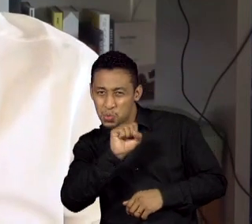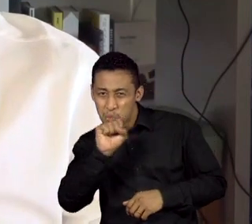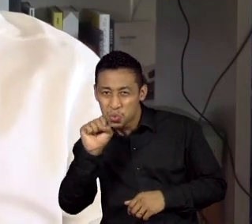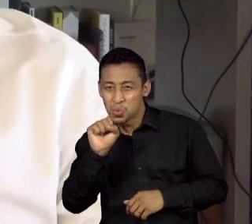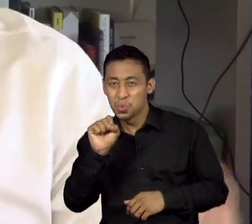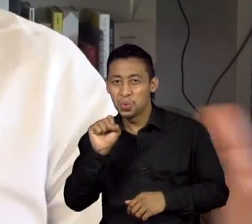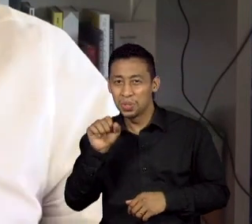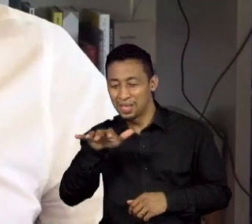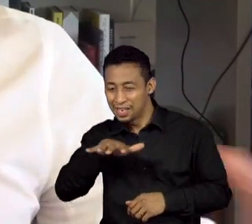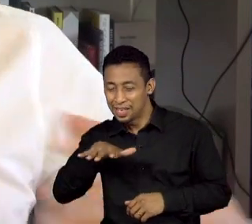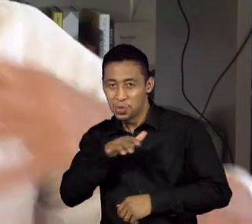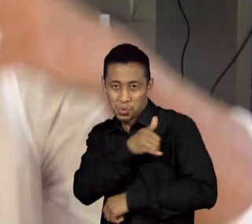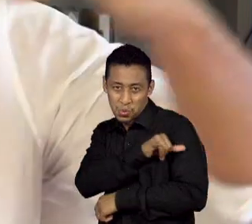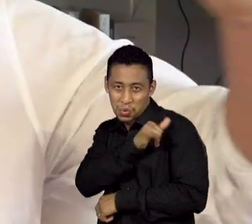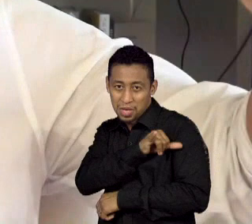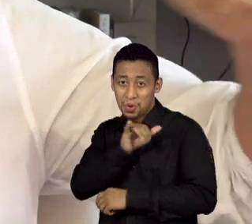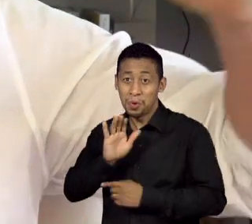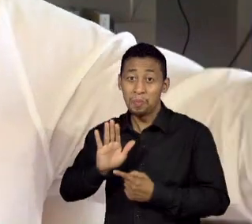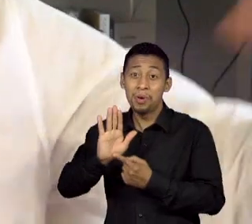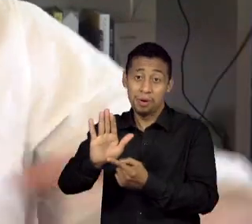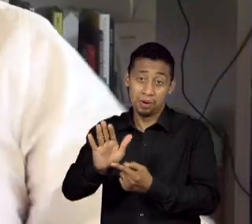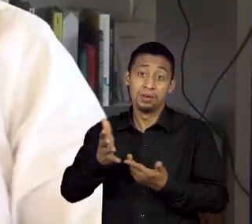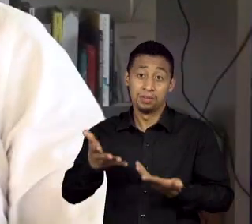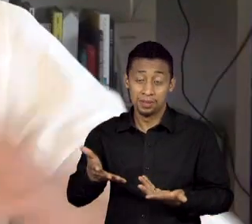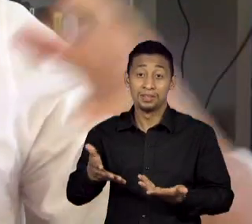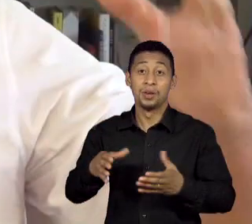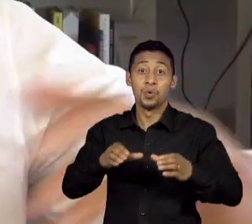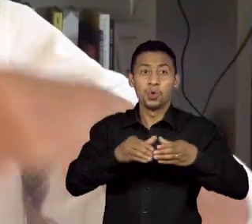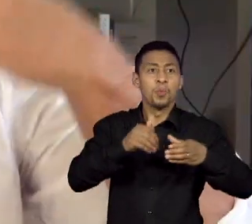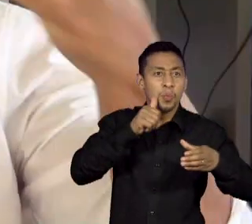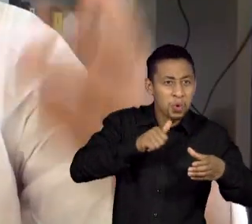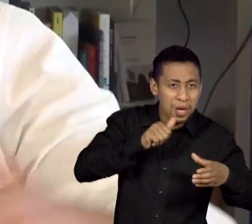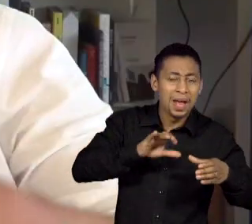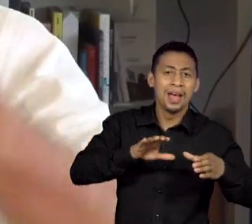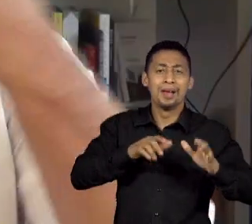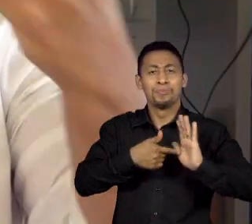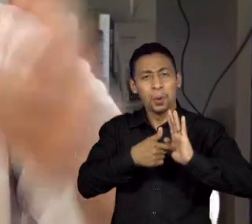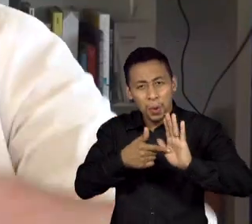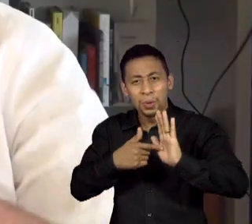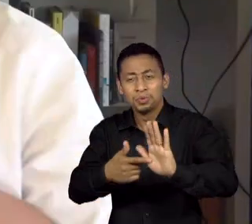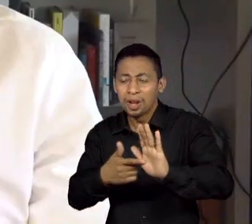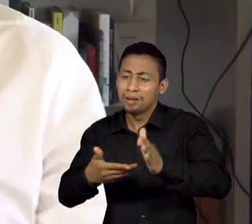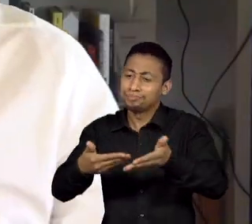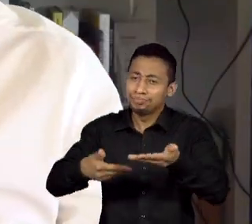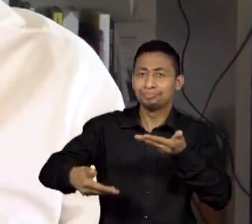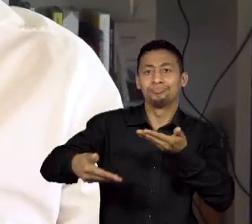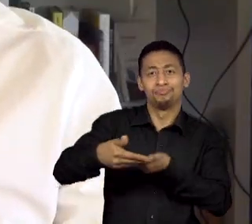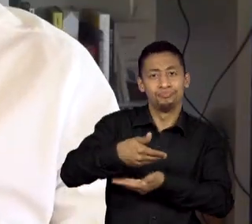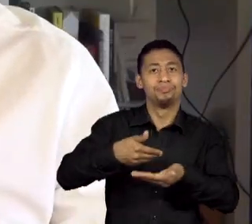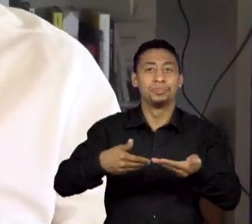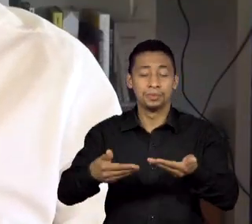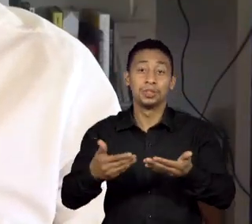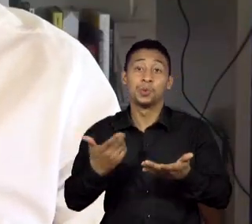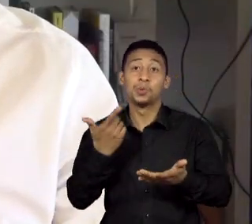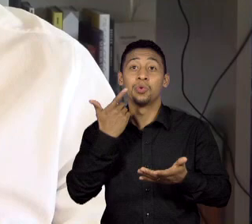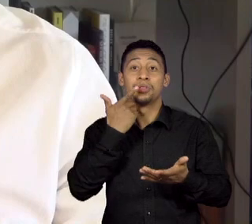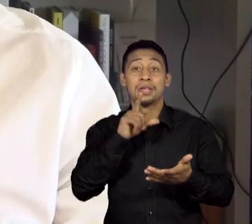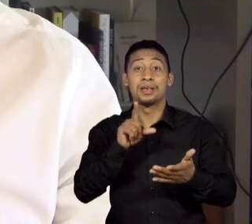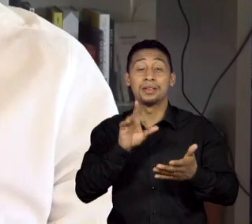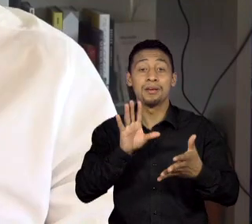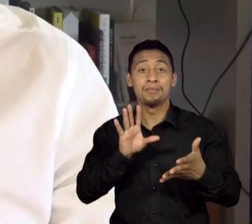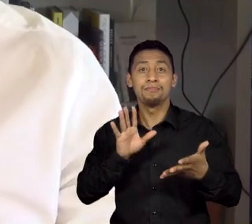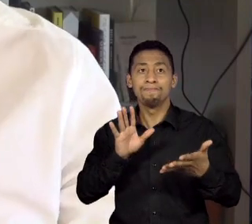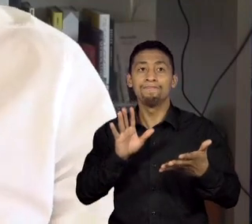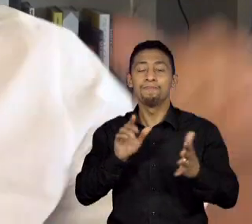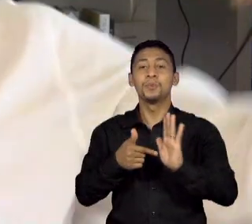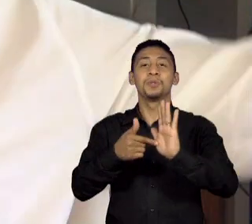eu acho que as mulheres, eu acho que aí talvez a gente reencontre também um Brasil mais